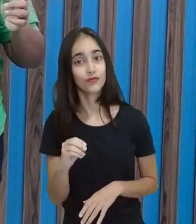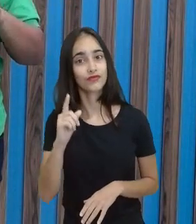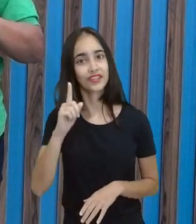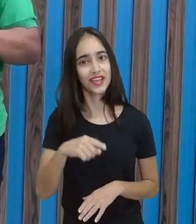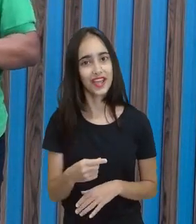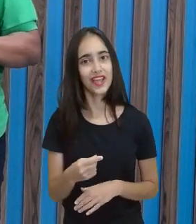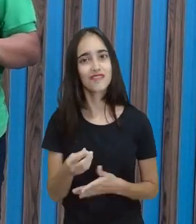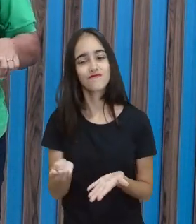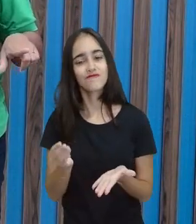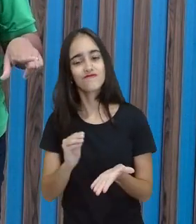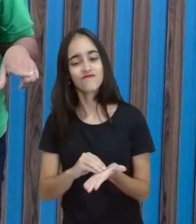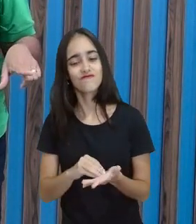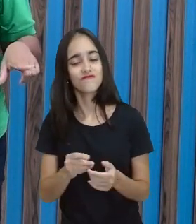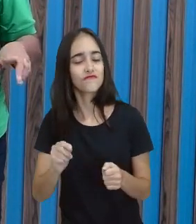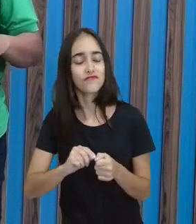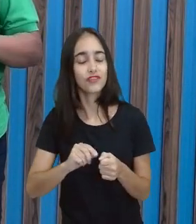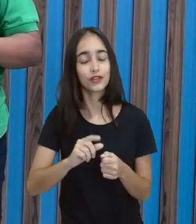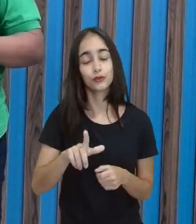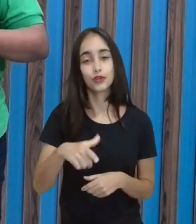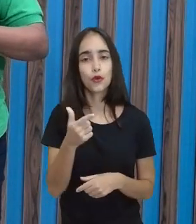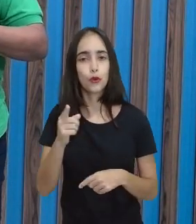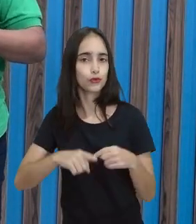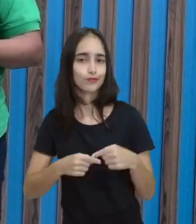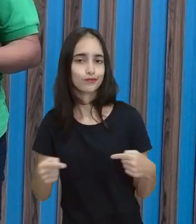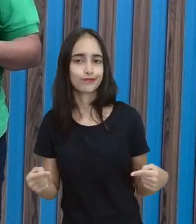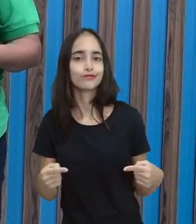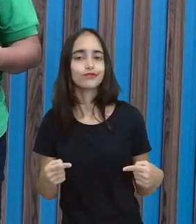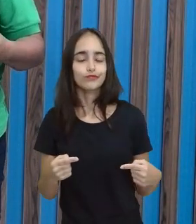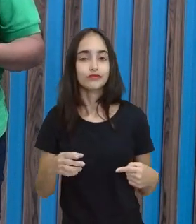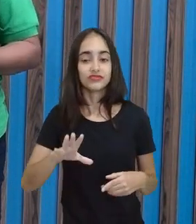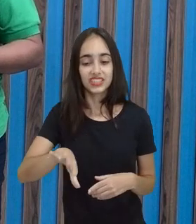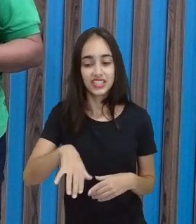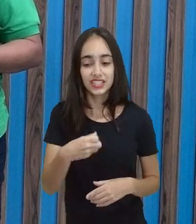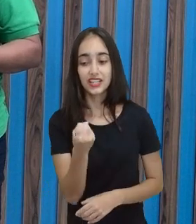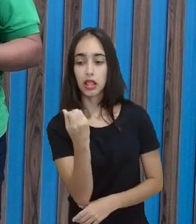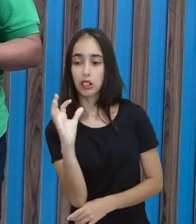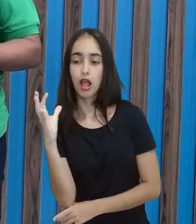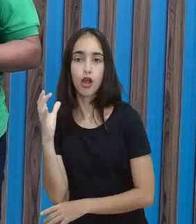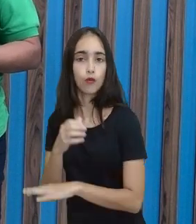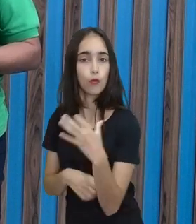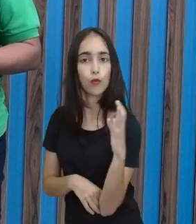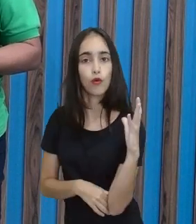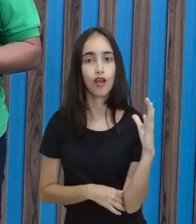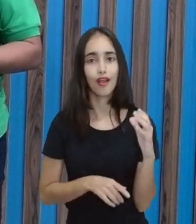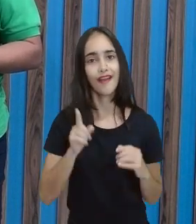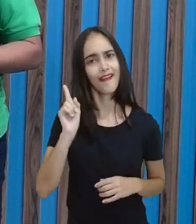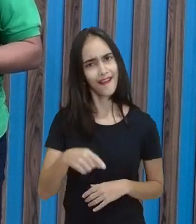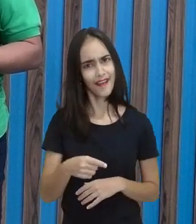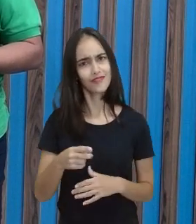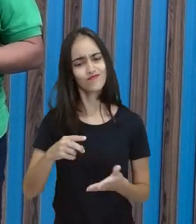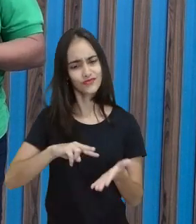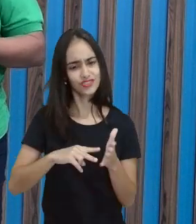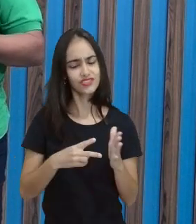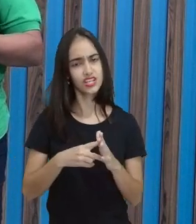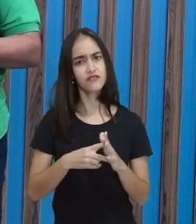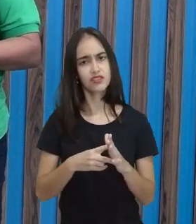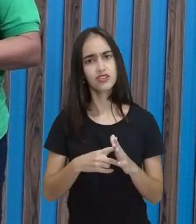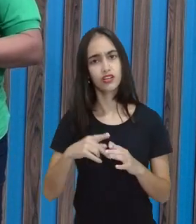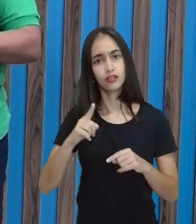material extraído da natureza. Então, as matérias-primas, elas são isso, são materiais utilizados